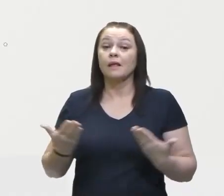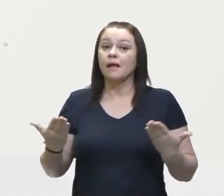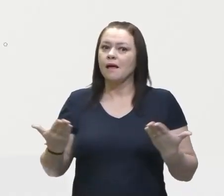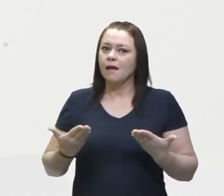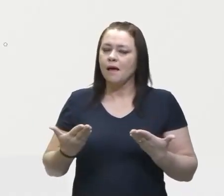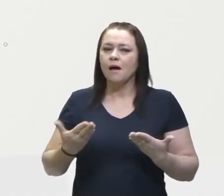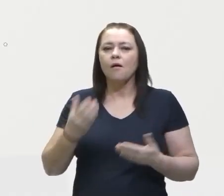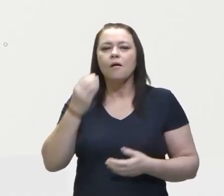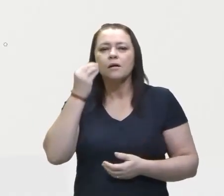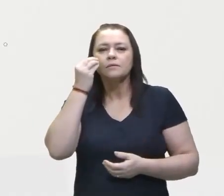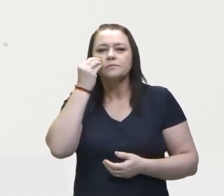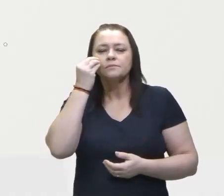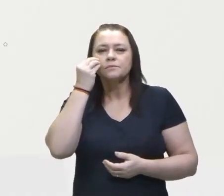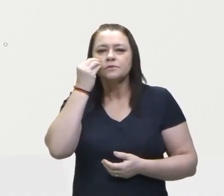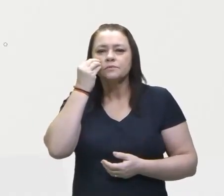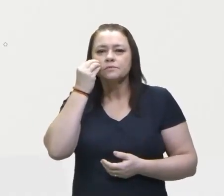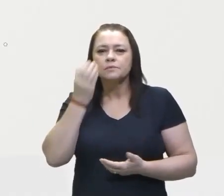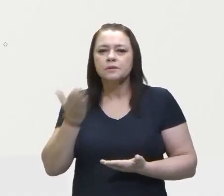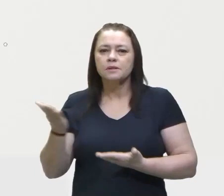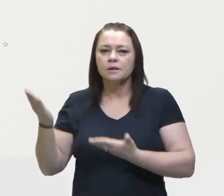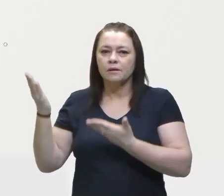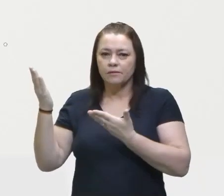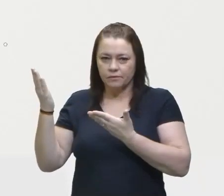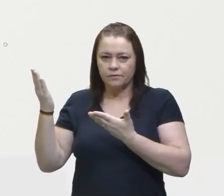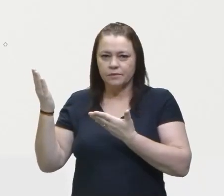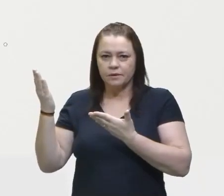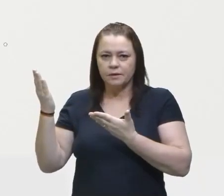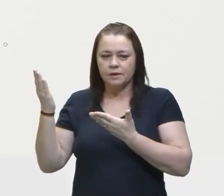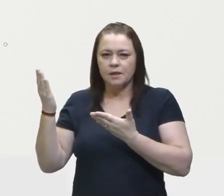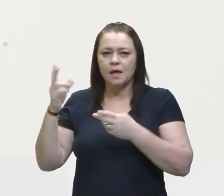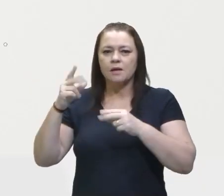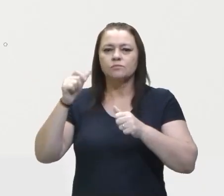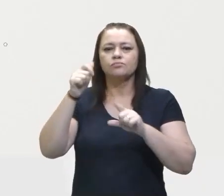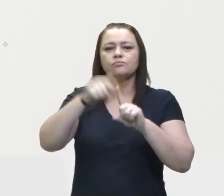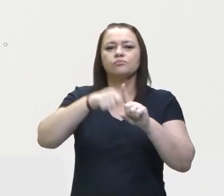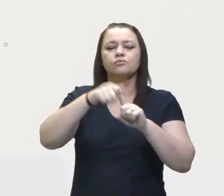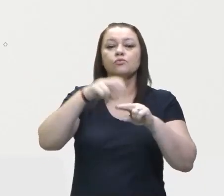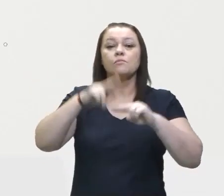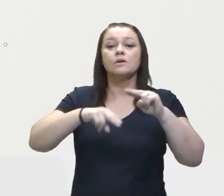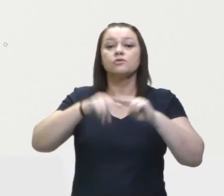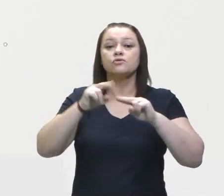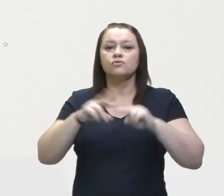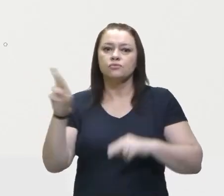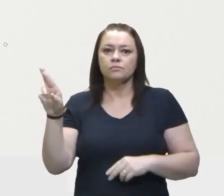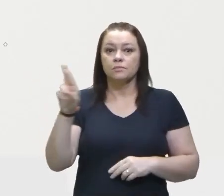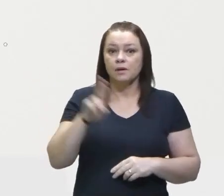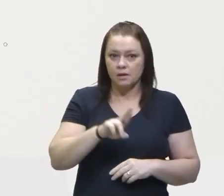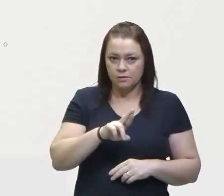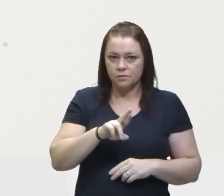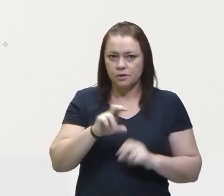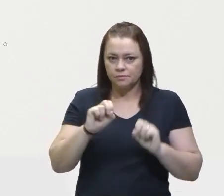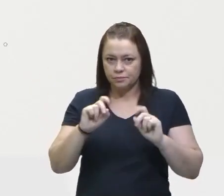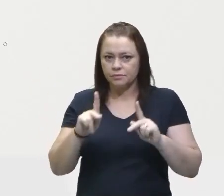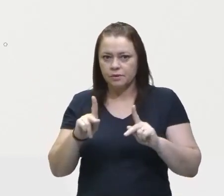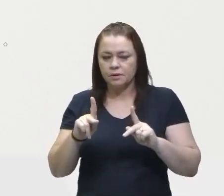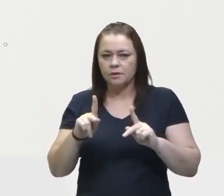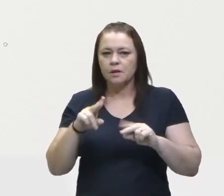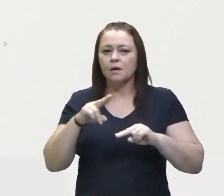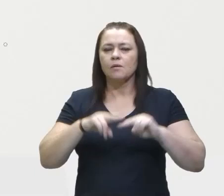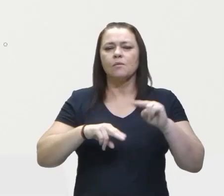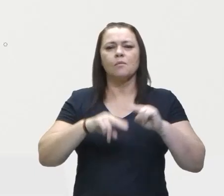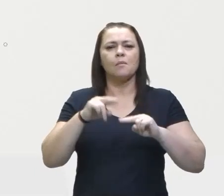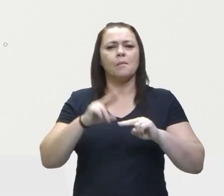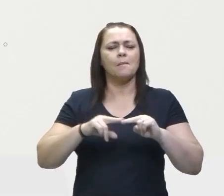Agora, observe o calendário do mês de junho para responder as questões. Olha, o mês de junho, ah, que